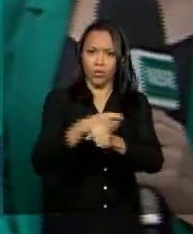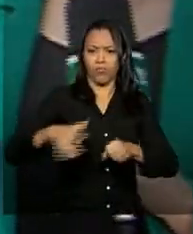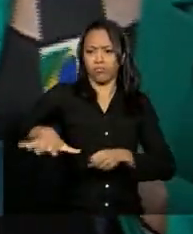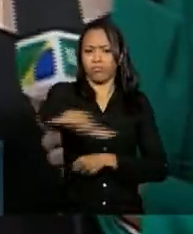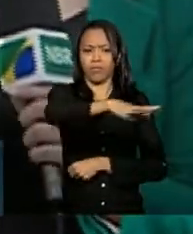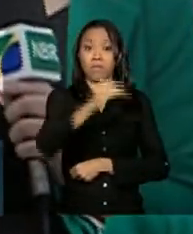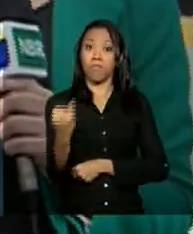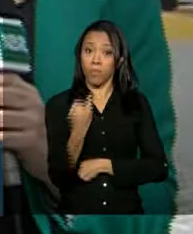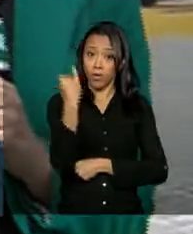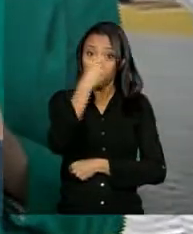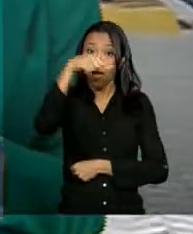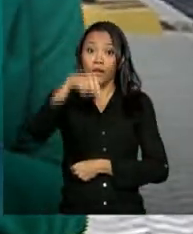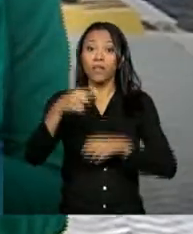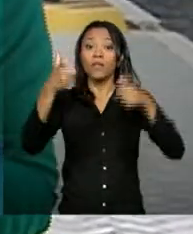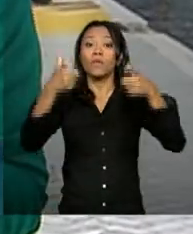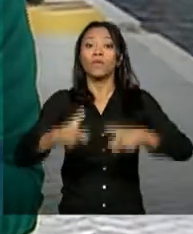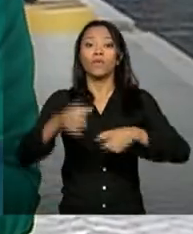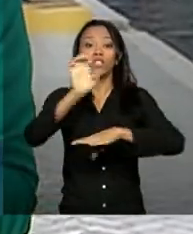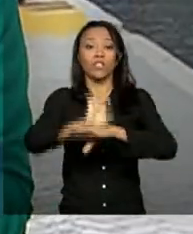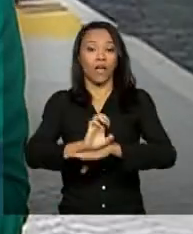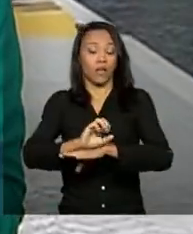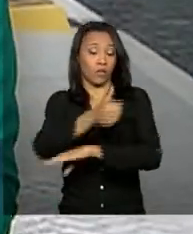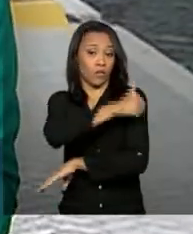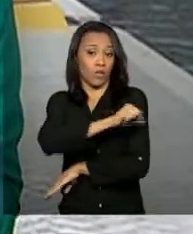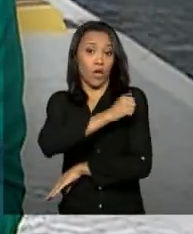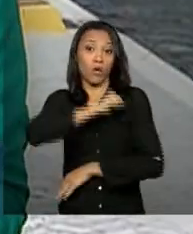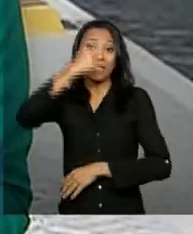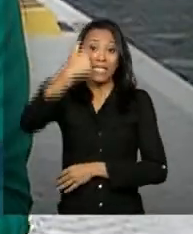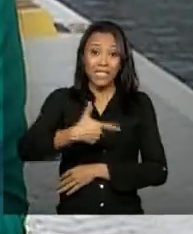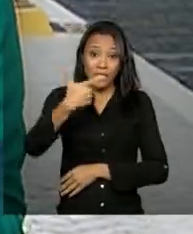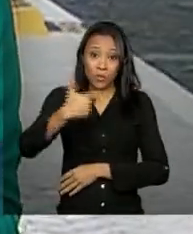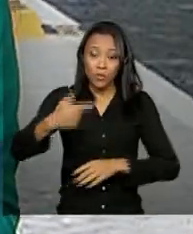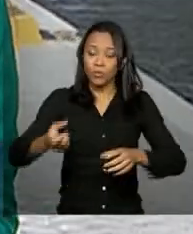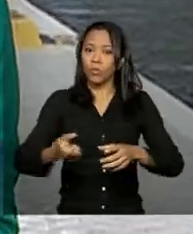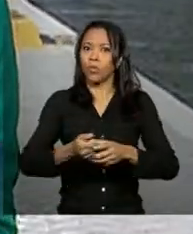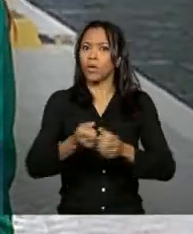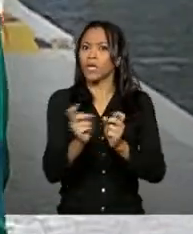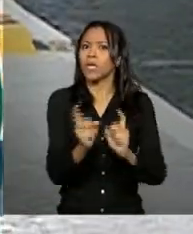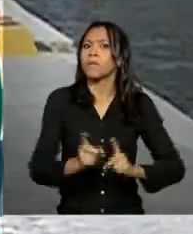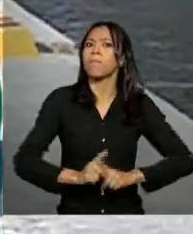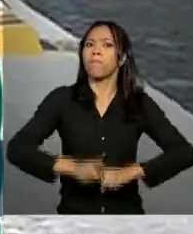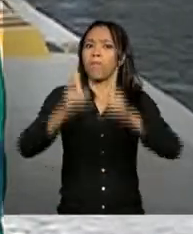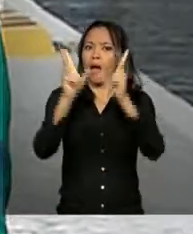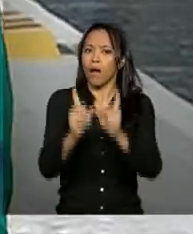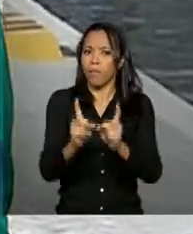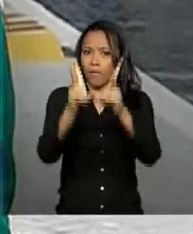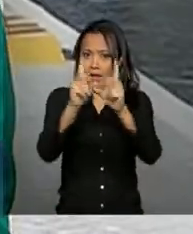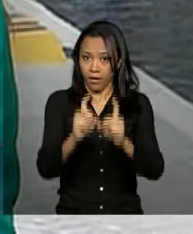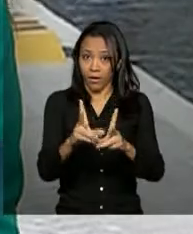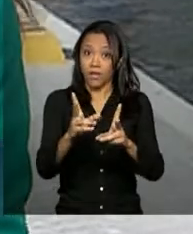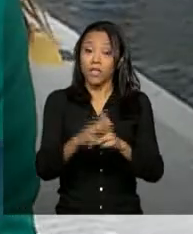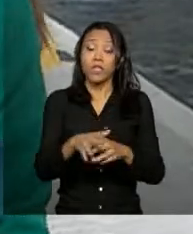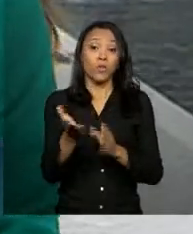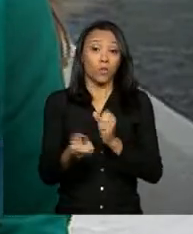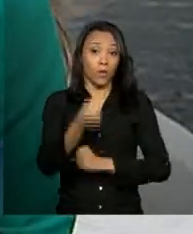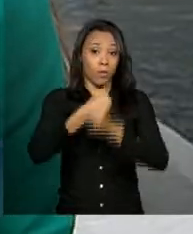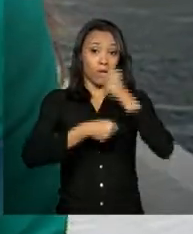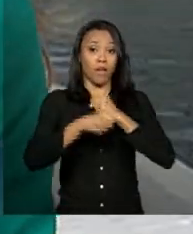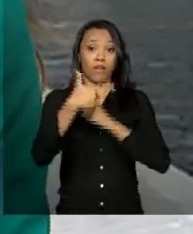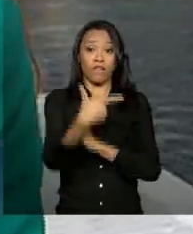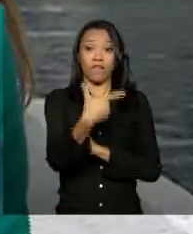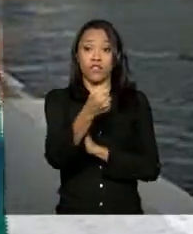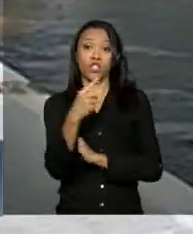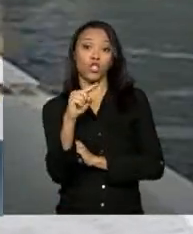no estado do Rio de Janeiro estado é o segundo maior importador em termos de valores somente no ano passado foram 21